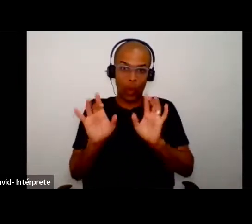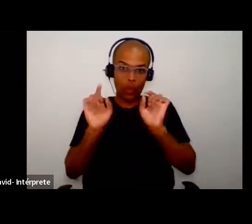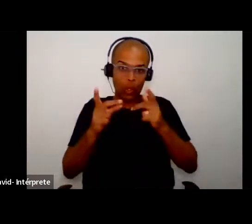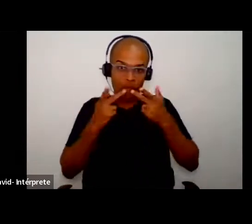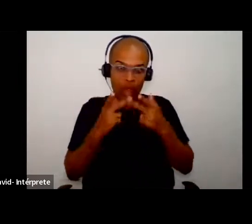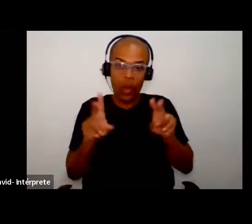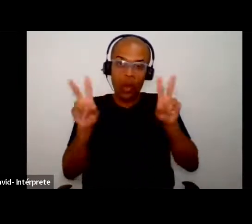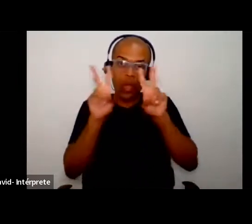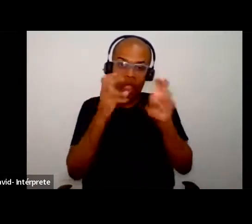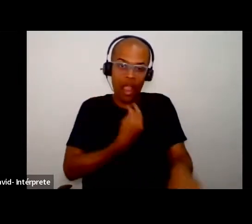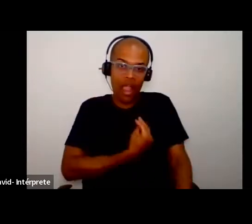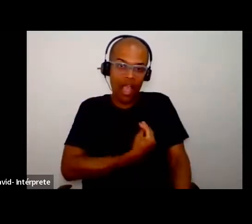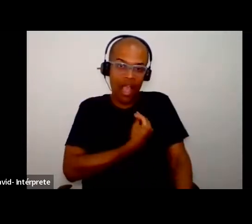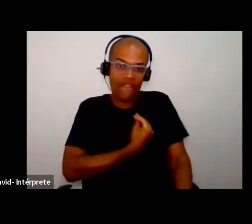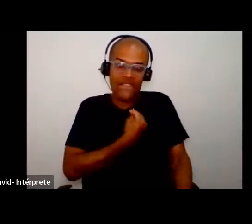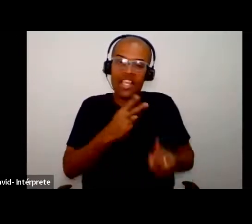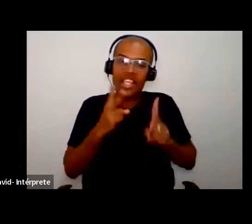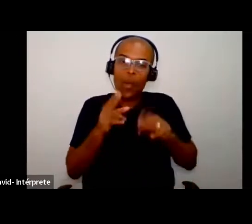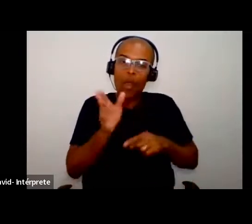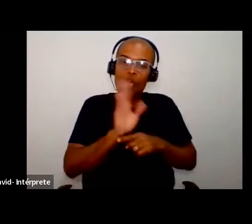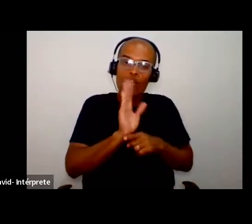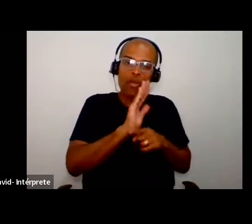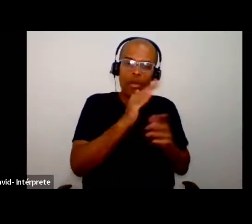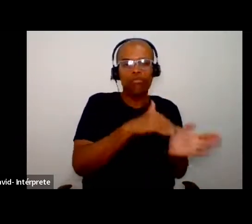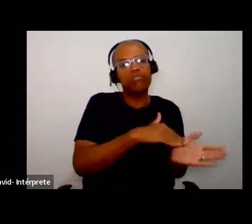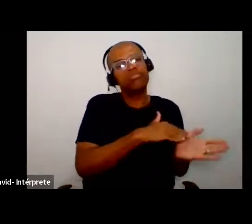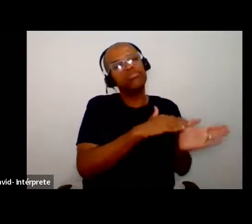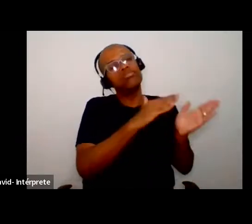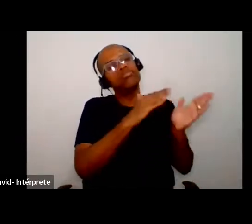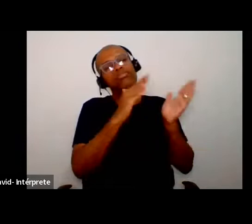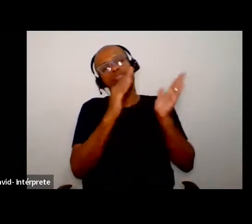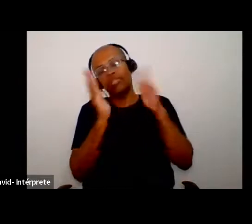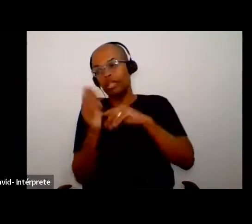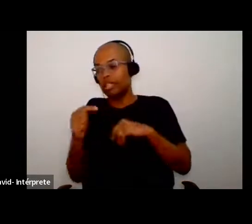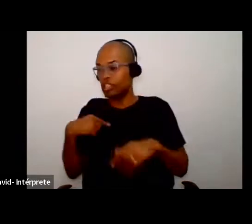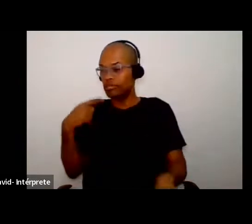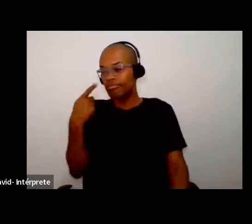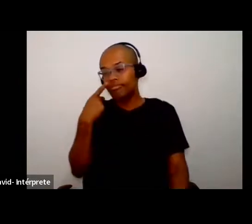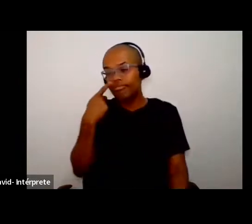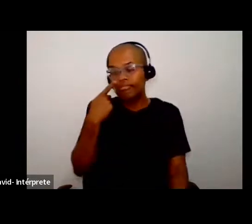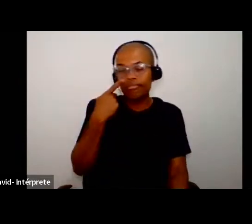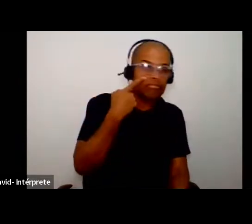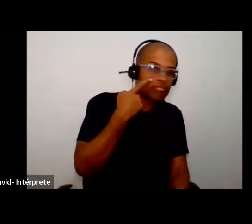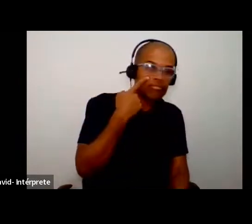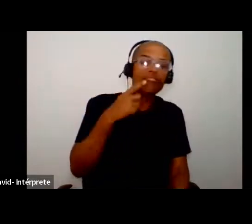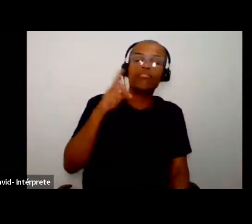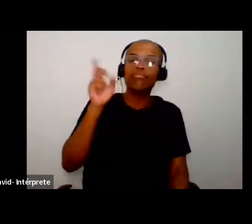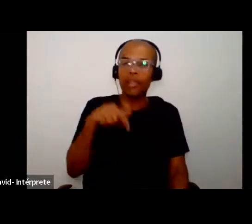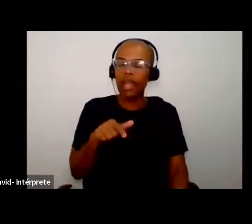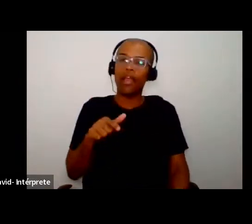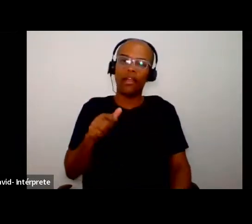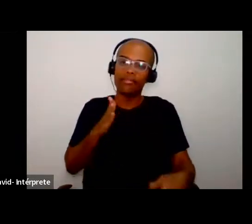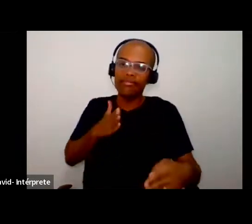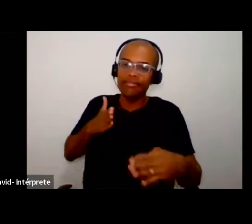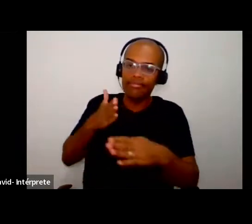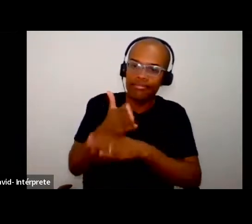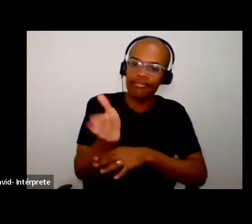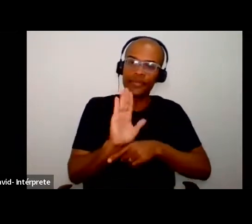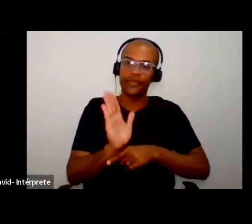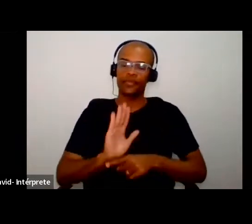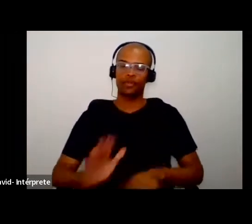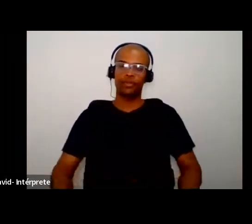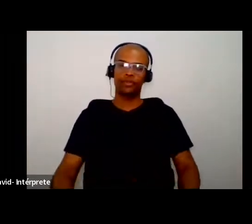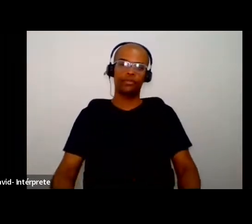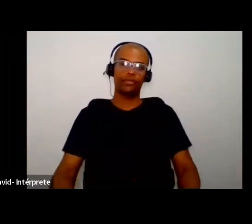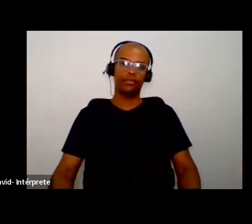um fio inteiro e que em qualquer ponto que a gente esteja em parte de um fio inteiro e